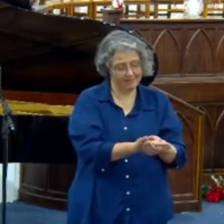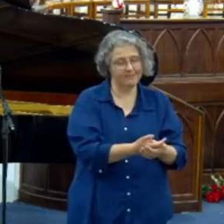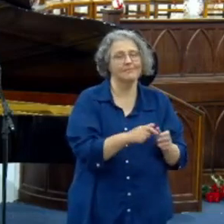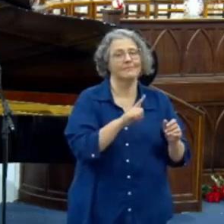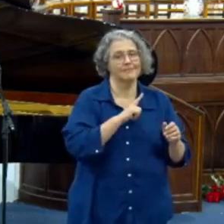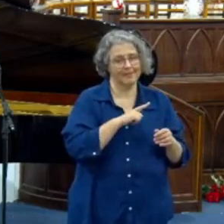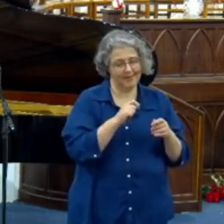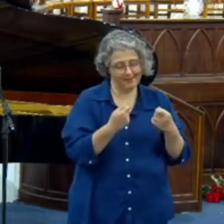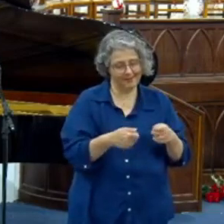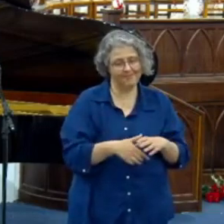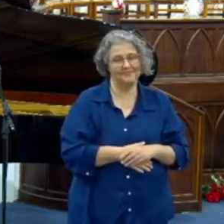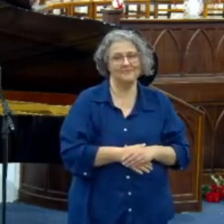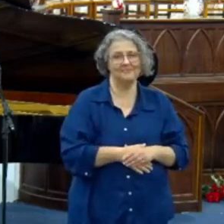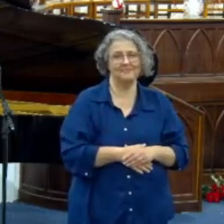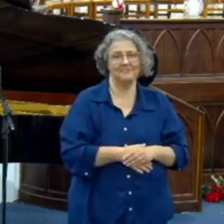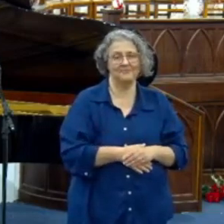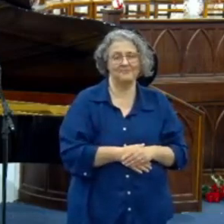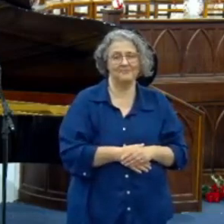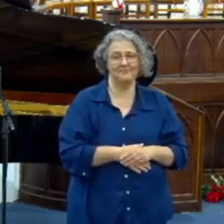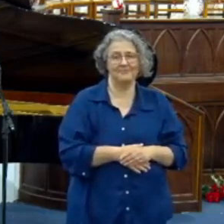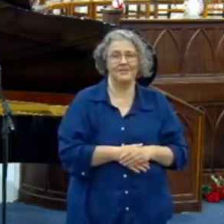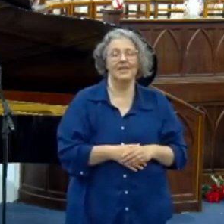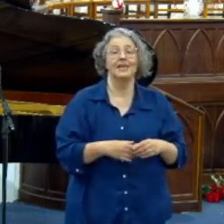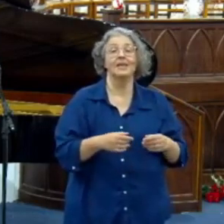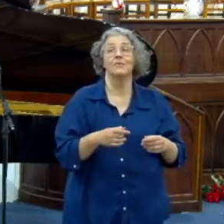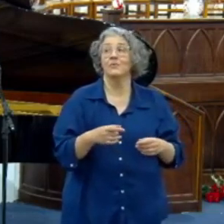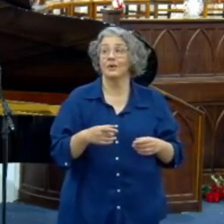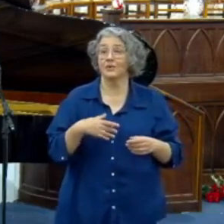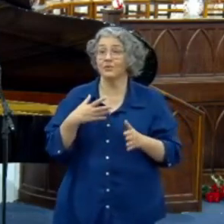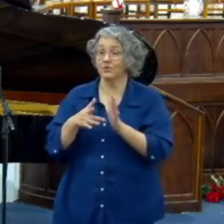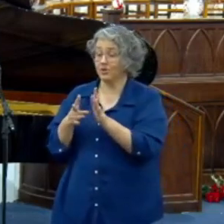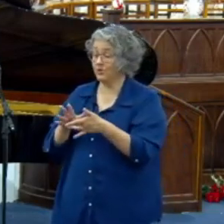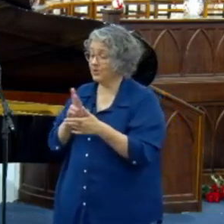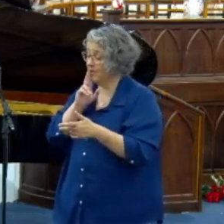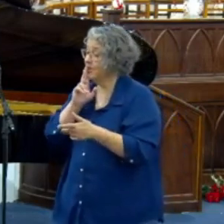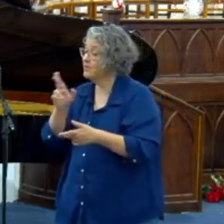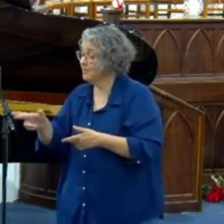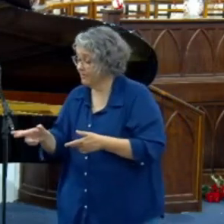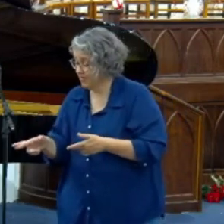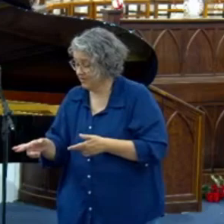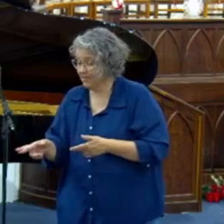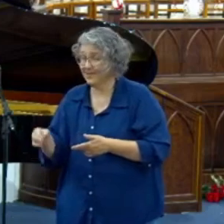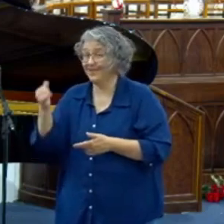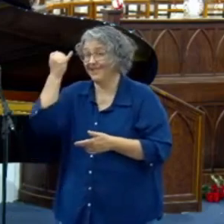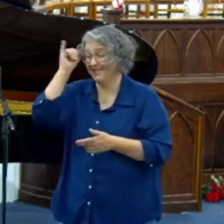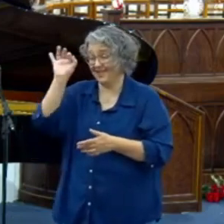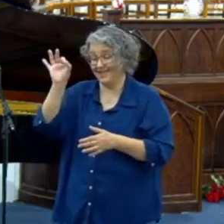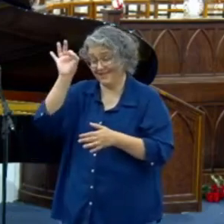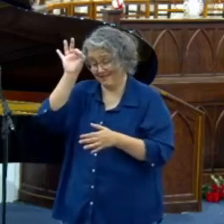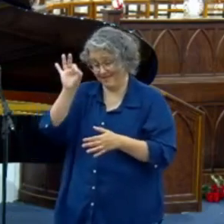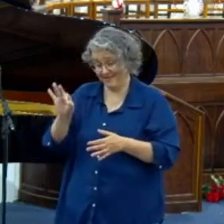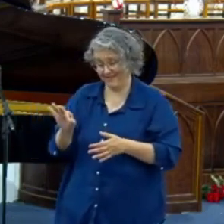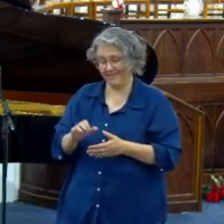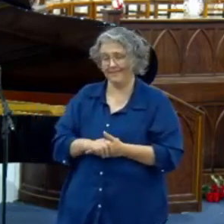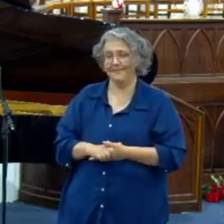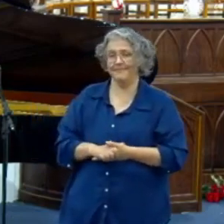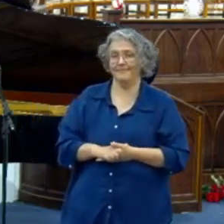passagem, a forma como Jesus responde a este rapaz, nos deixa uma ideia muito clara. Veja